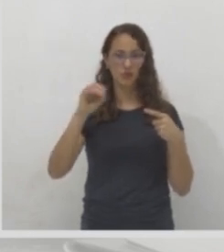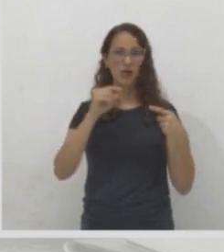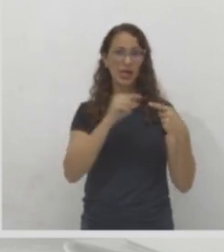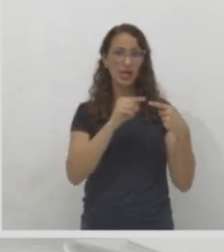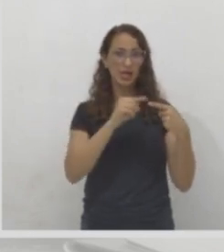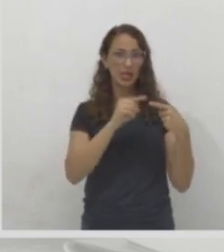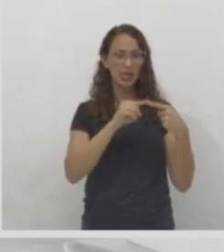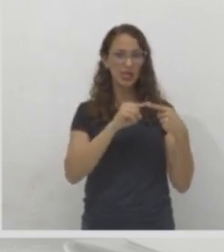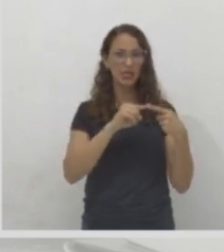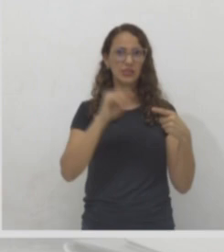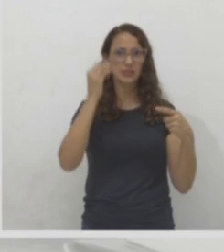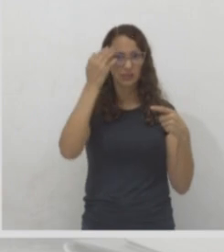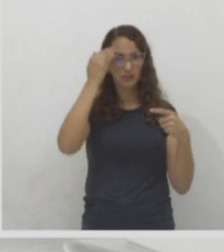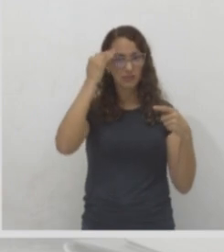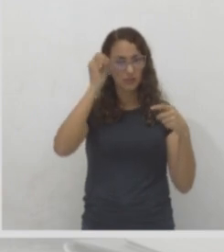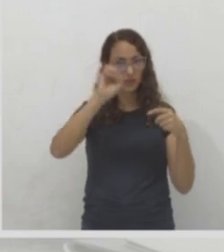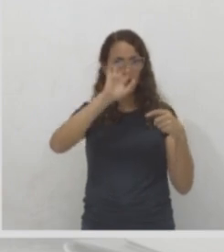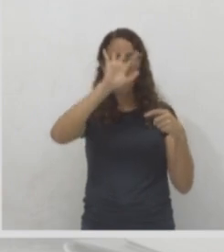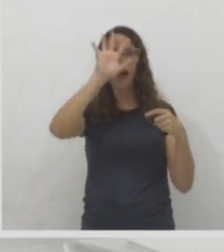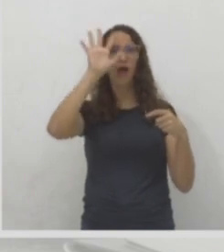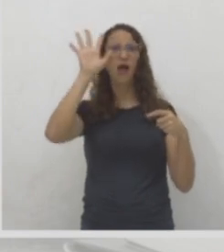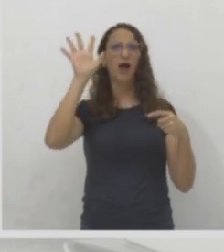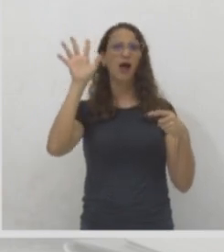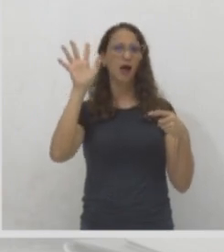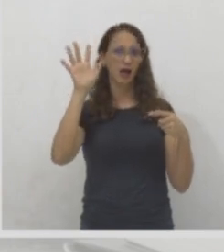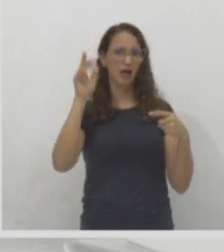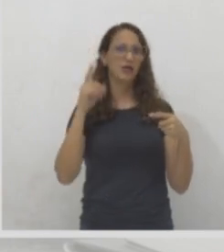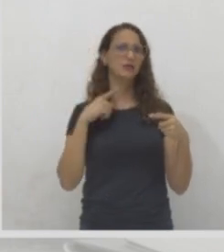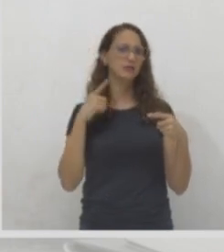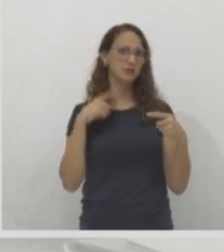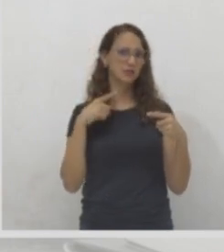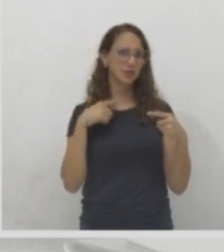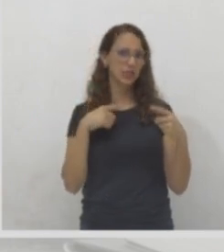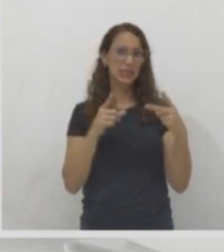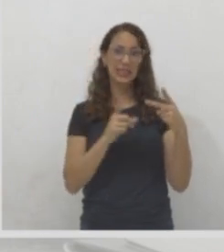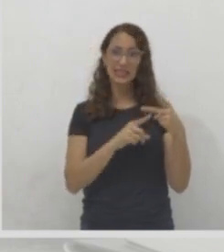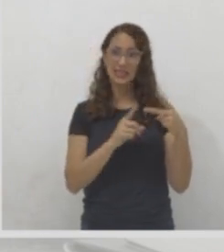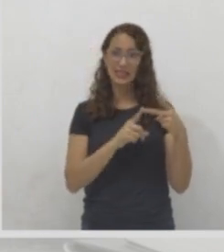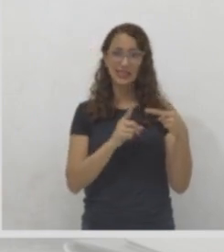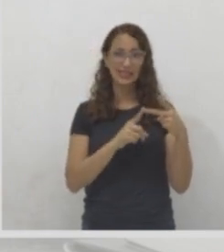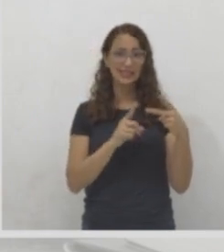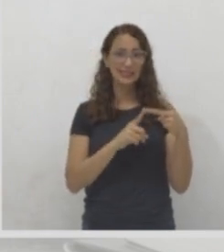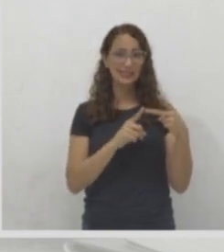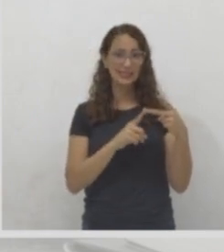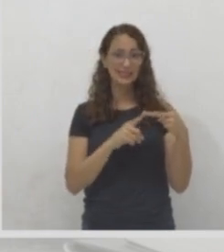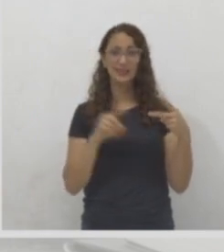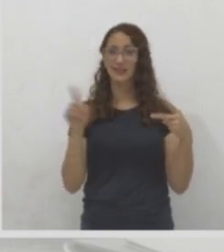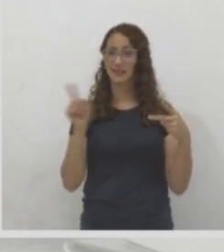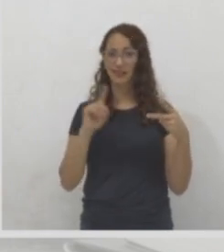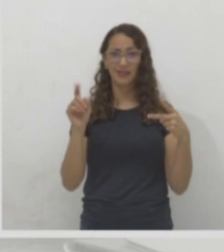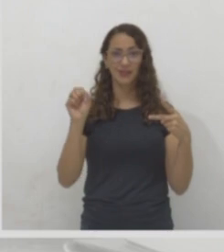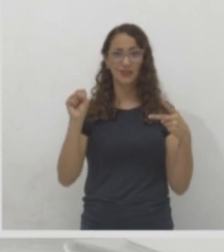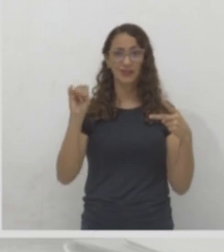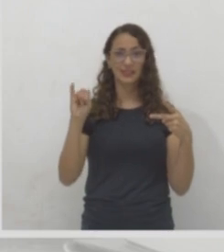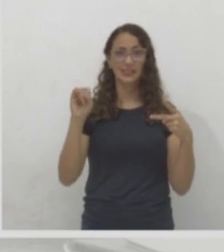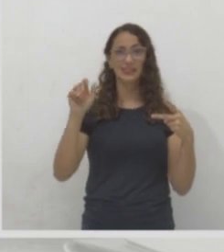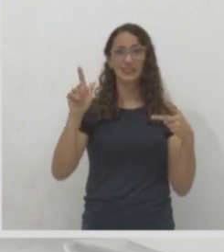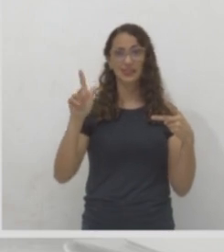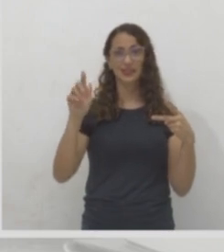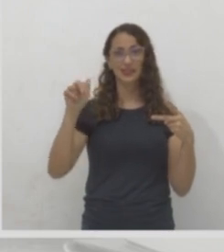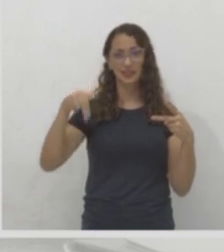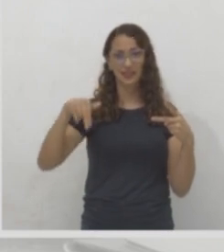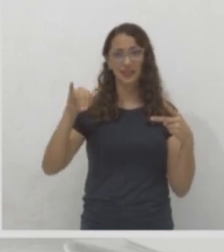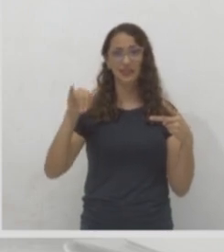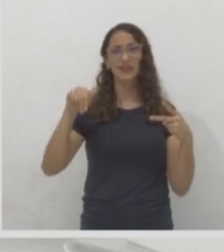neles mesmos. E nós vamos ter verbos não significativos, que vão precisar se juntar a outro elemento para